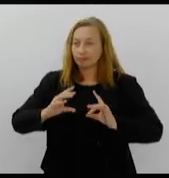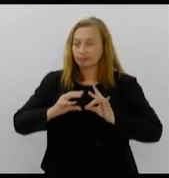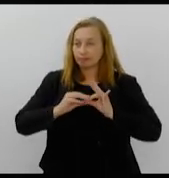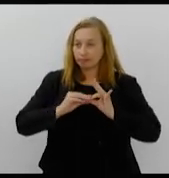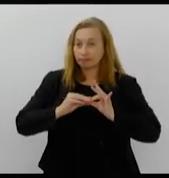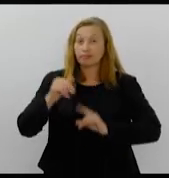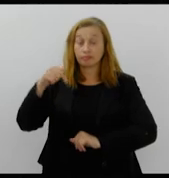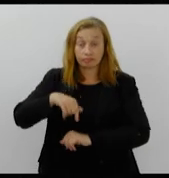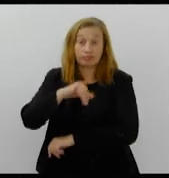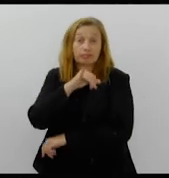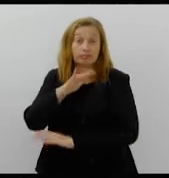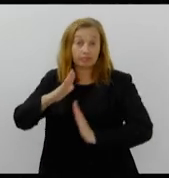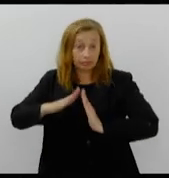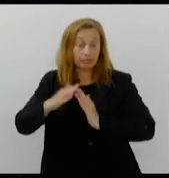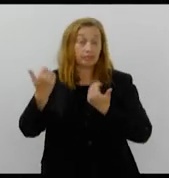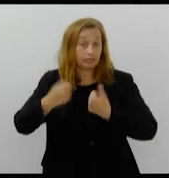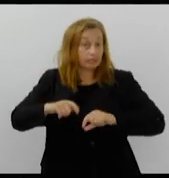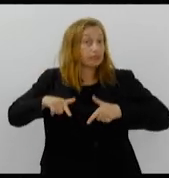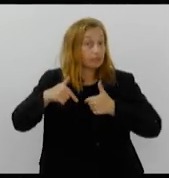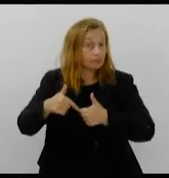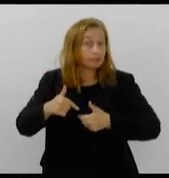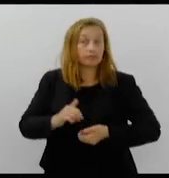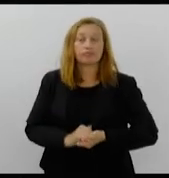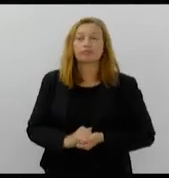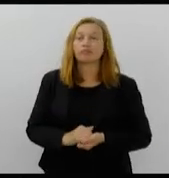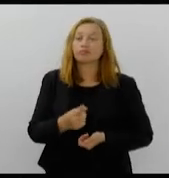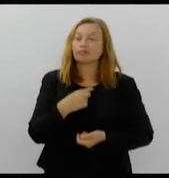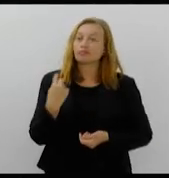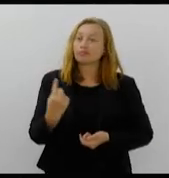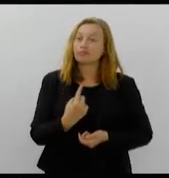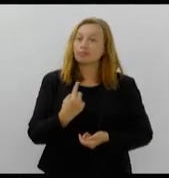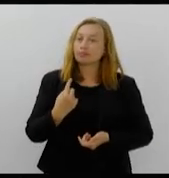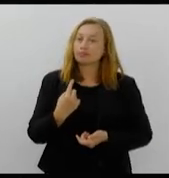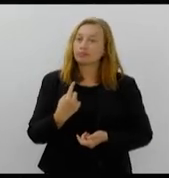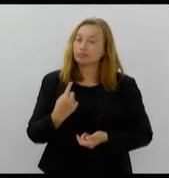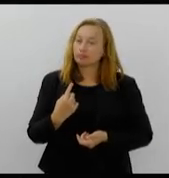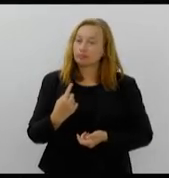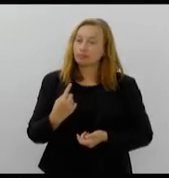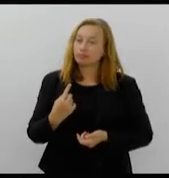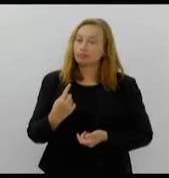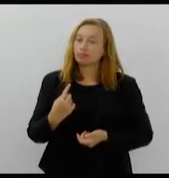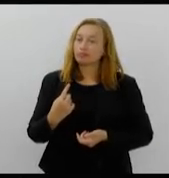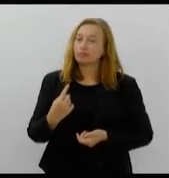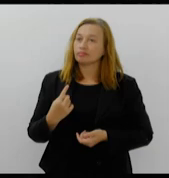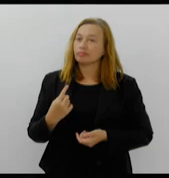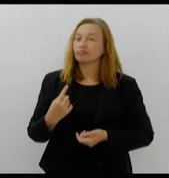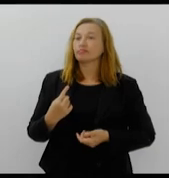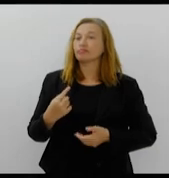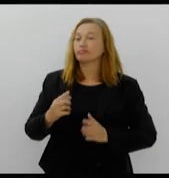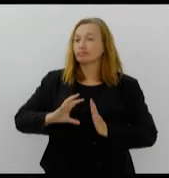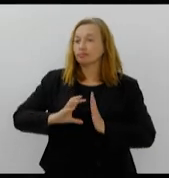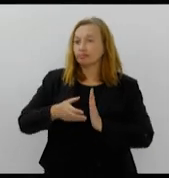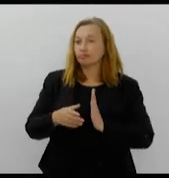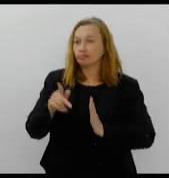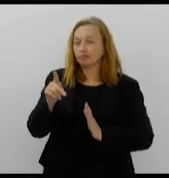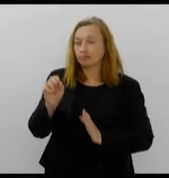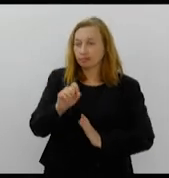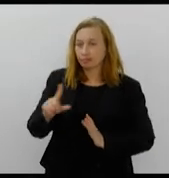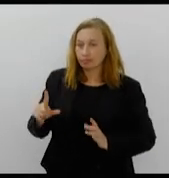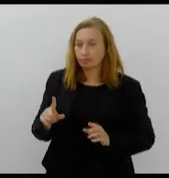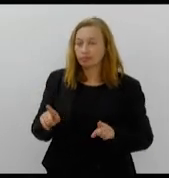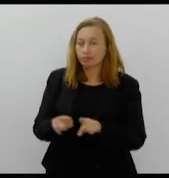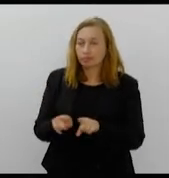Essa casa precisa se manifestar. A nossa posição, enquanto pessoal, e não só enquanto pessoal, mas